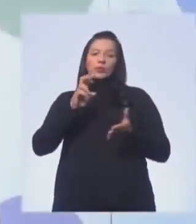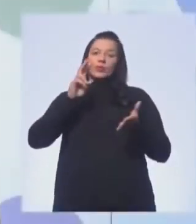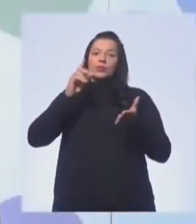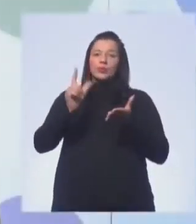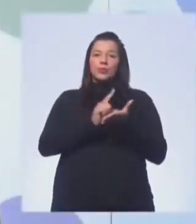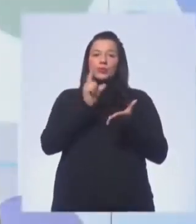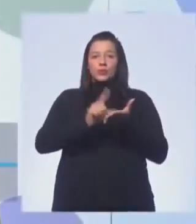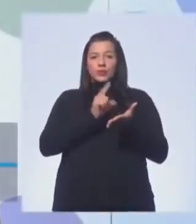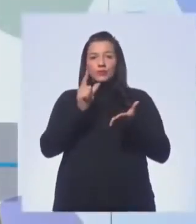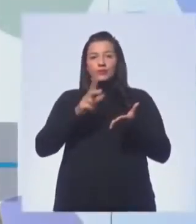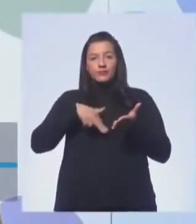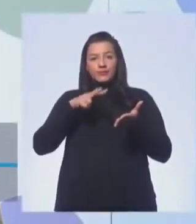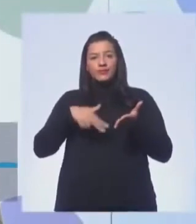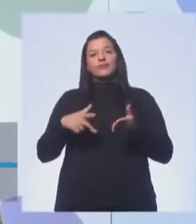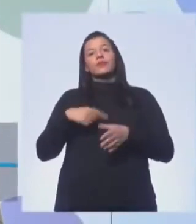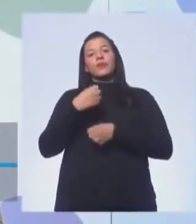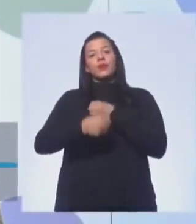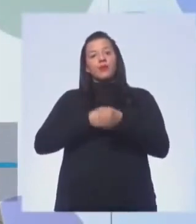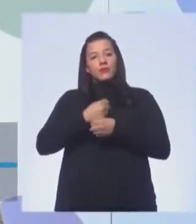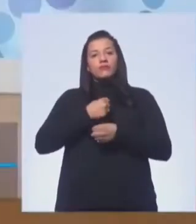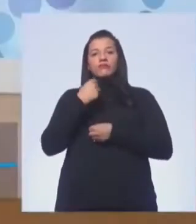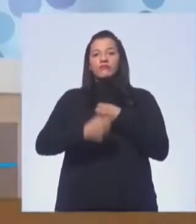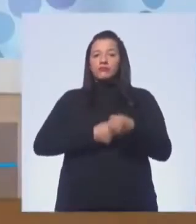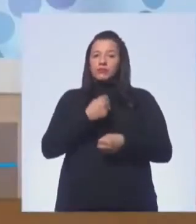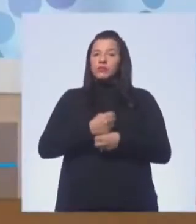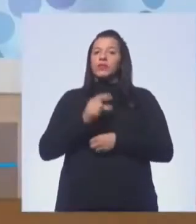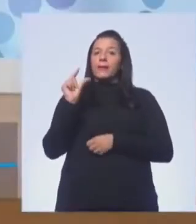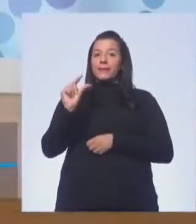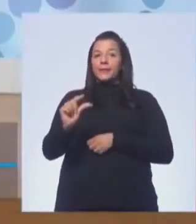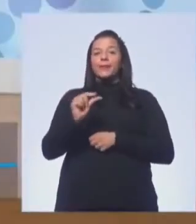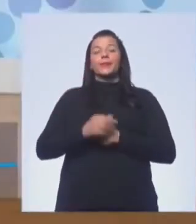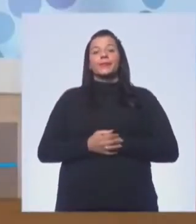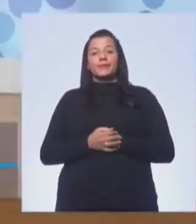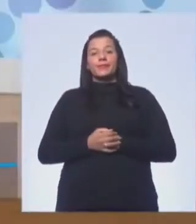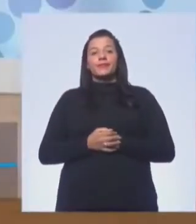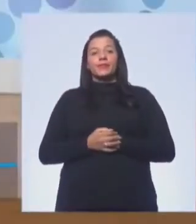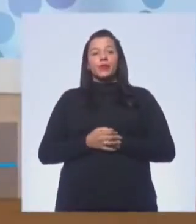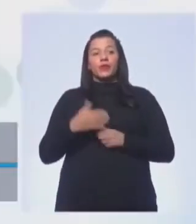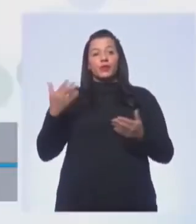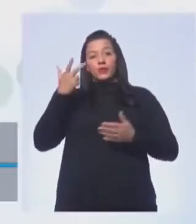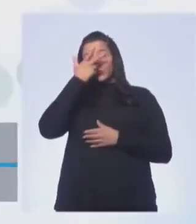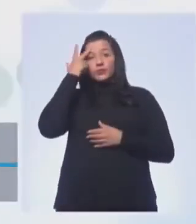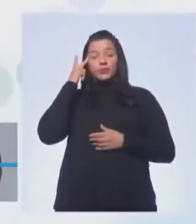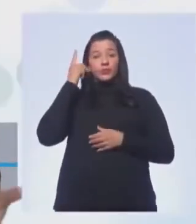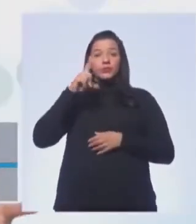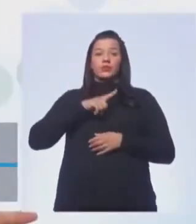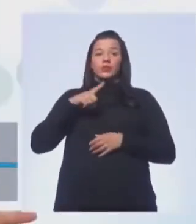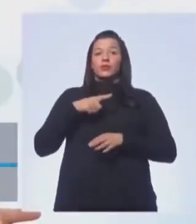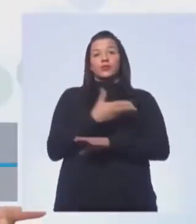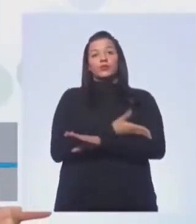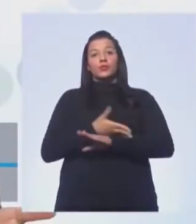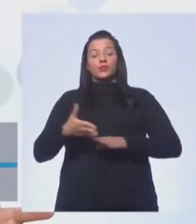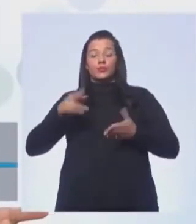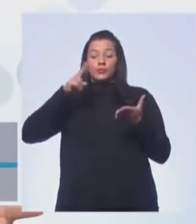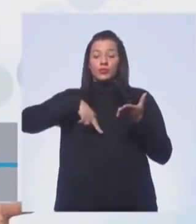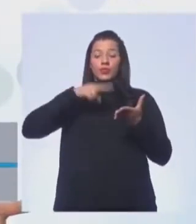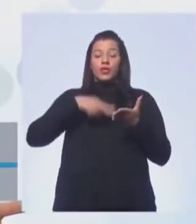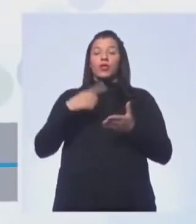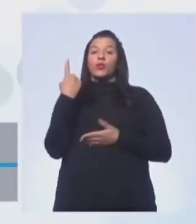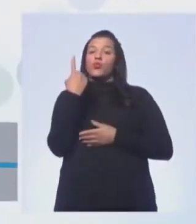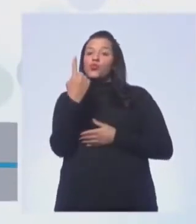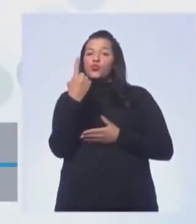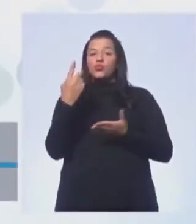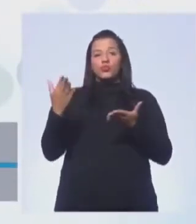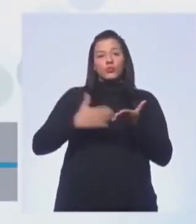outro gráfico. 5 livros por ano é muito pouco, né? É muito pouco, né? Porque, por exemplo, tem gente que tem o hábito da leitura mesmo, lê um livro por dia, às